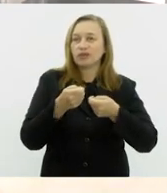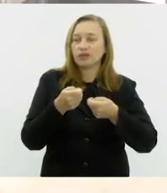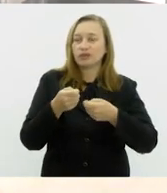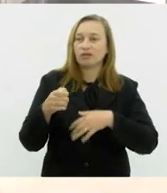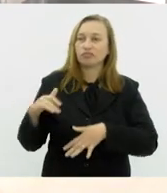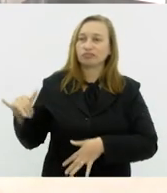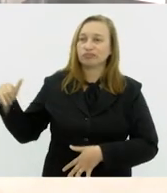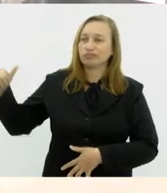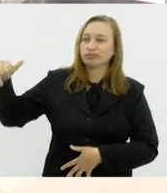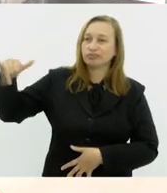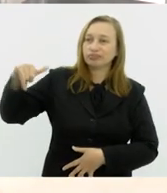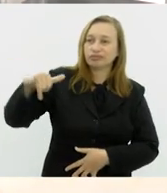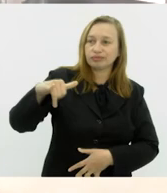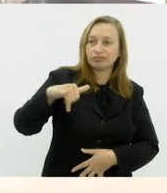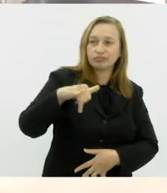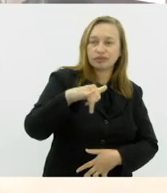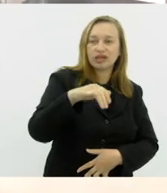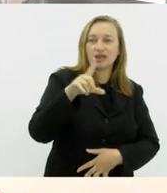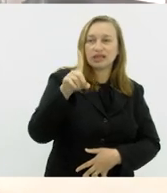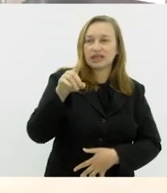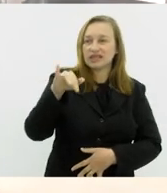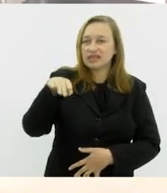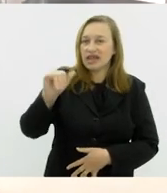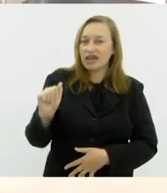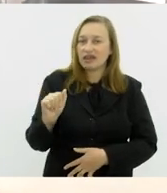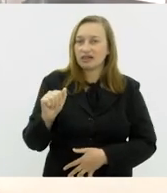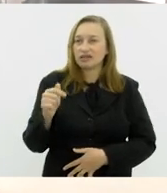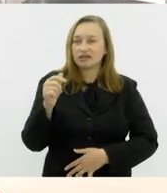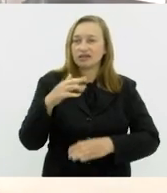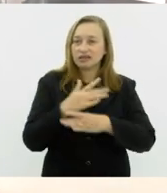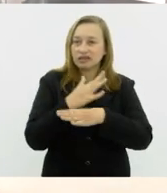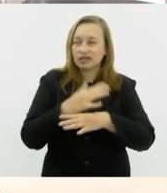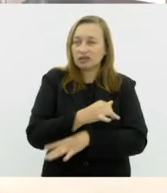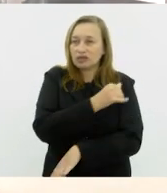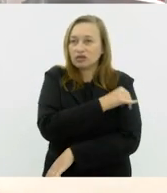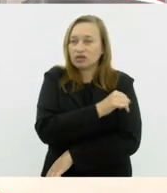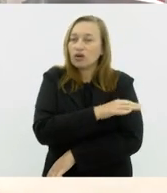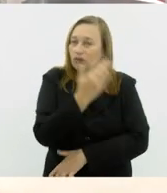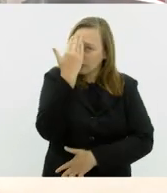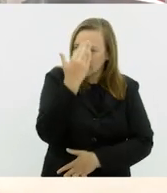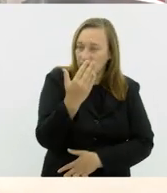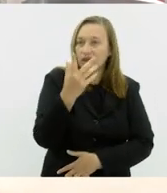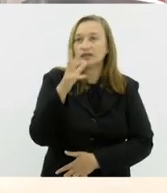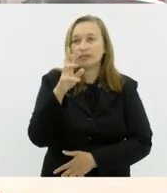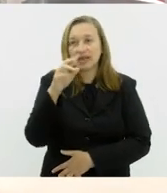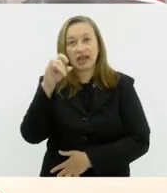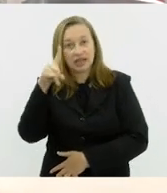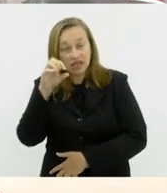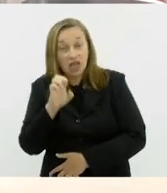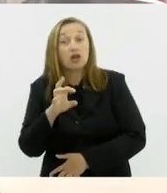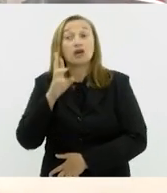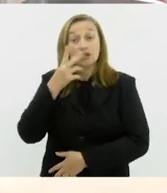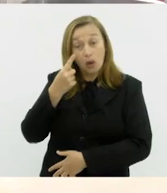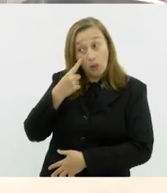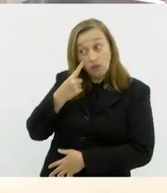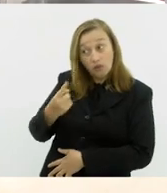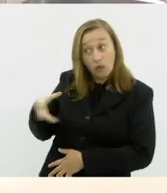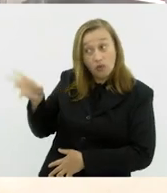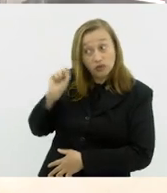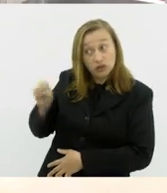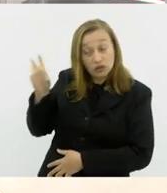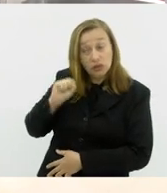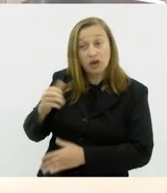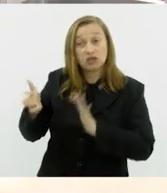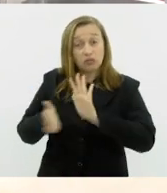aéreo pelo DSEA aqui na cidade do Rio de Janeiro. Então, muito obrigado, Brigadeiro. O senhor tem a palavra, o senhor ouviu, né, as propostas todas. O